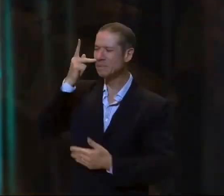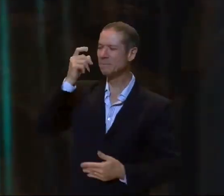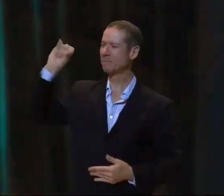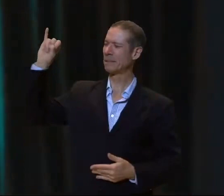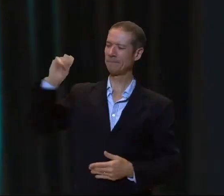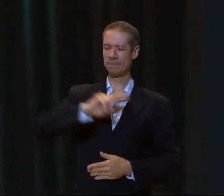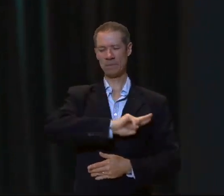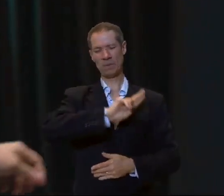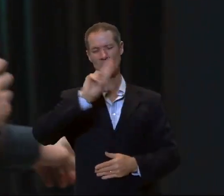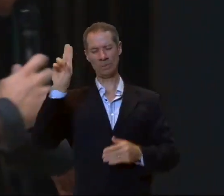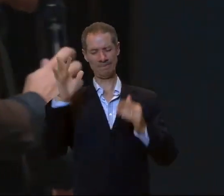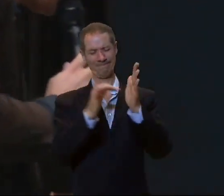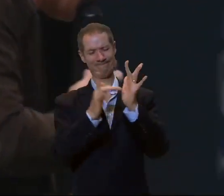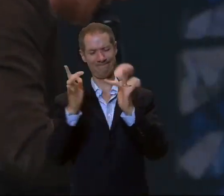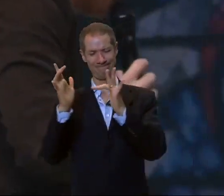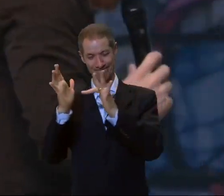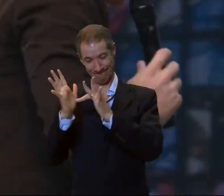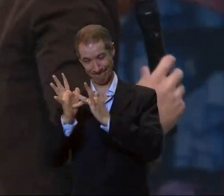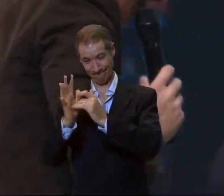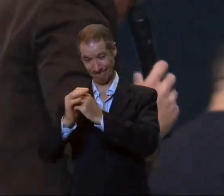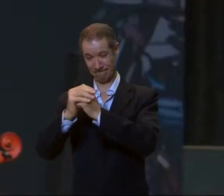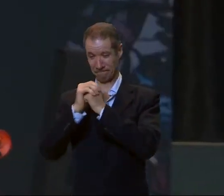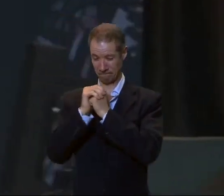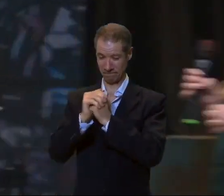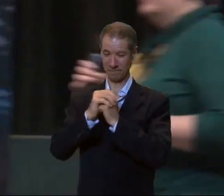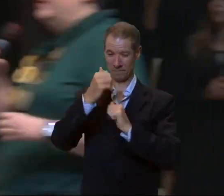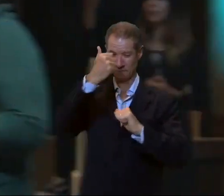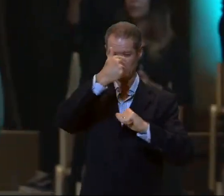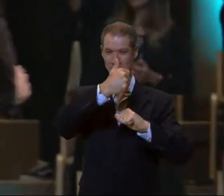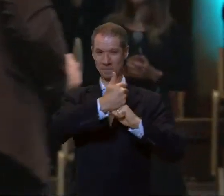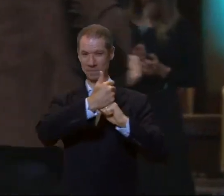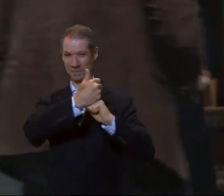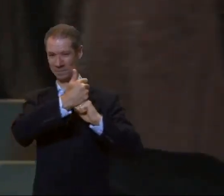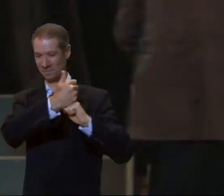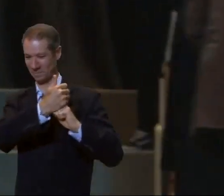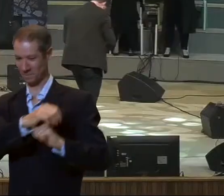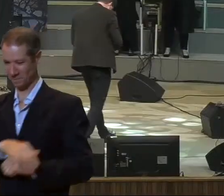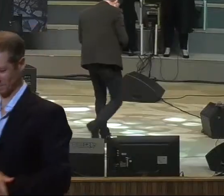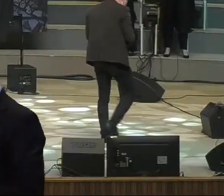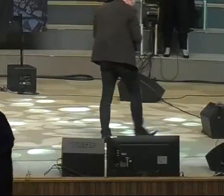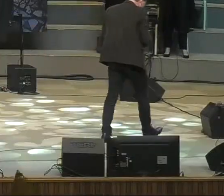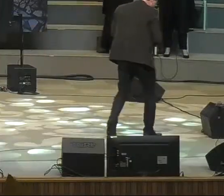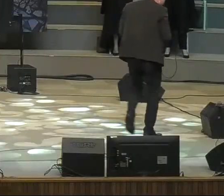em nome de Jesus. Amém, amém.